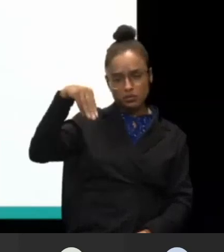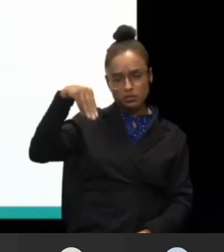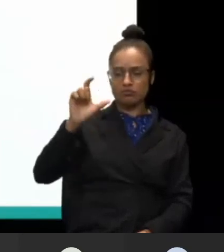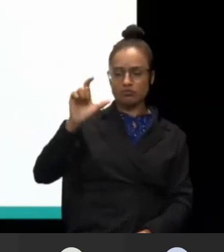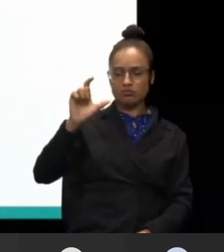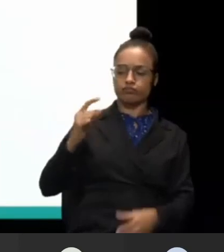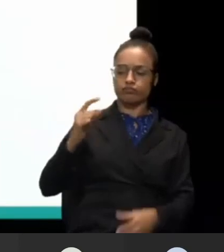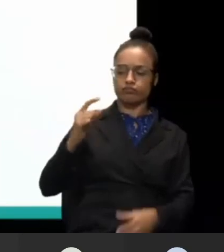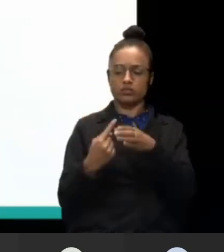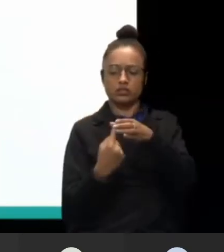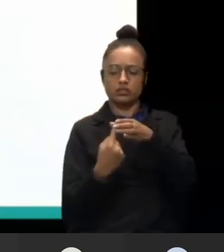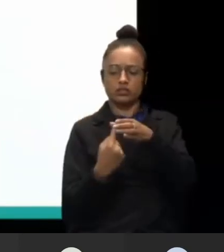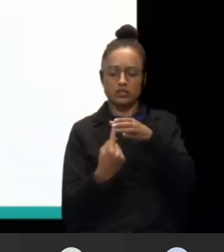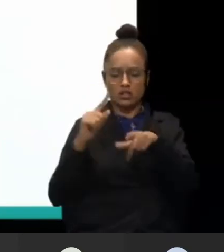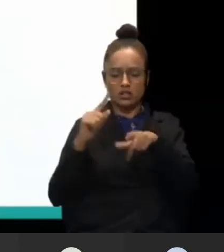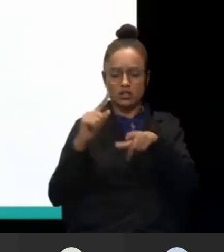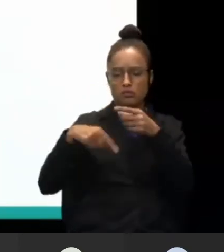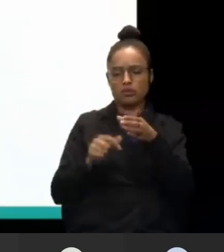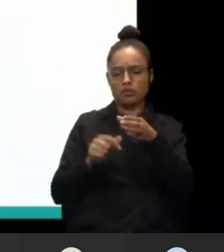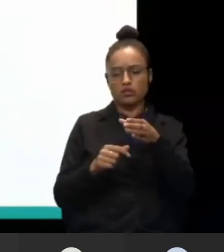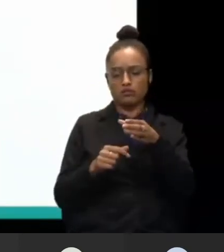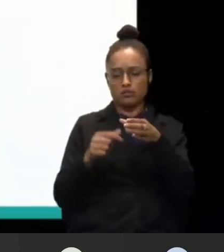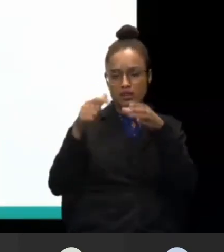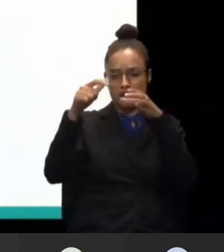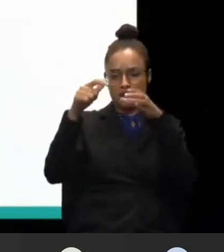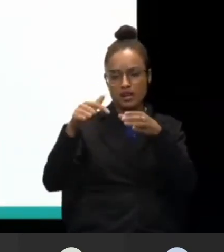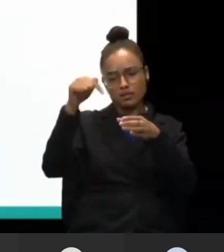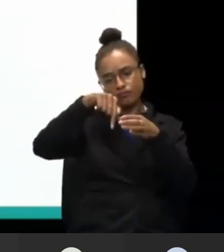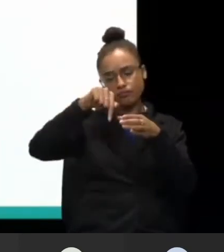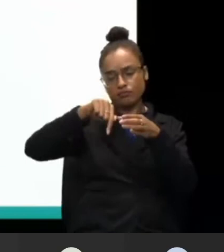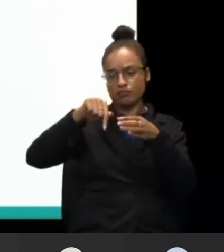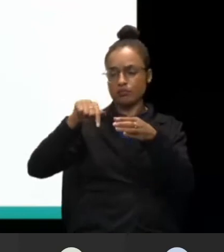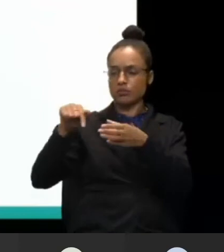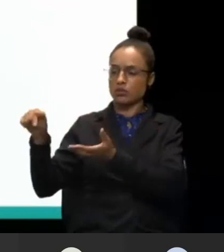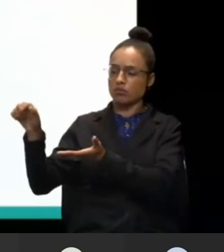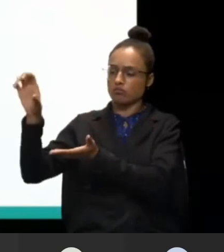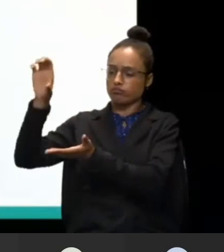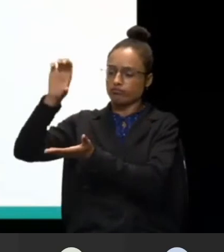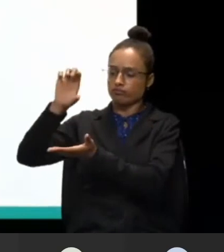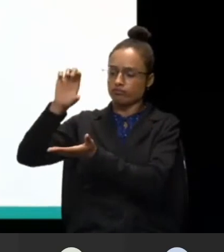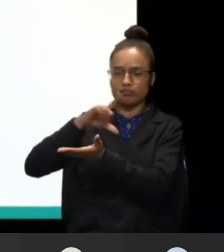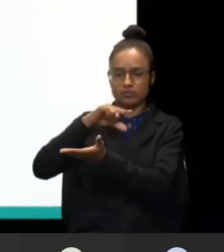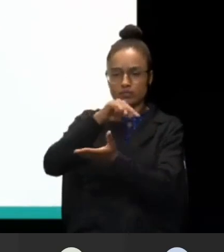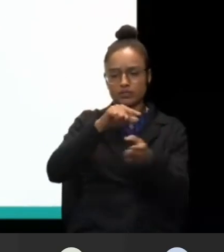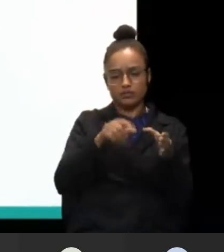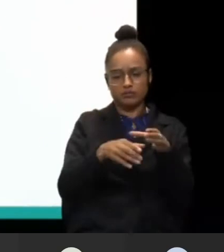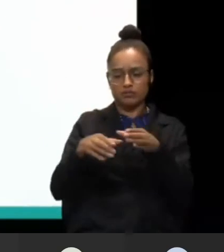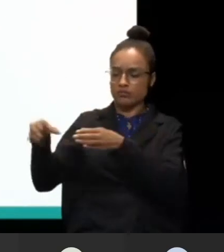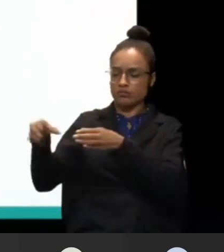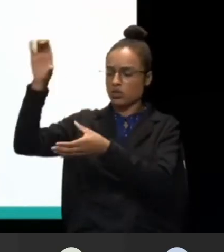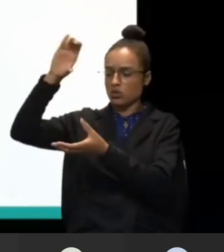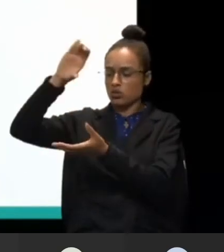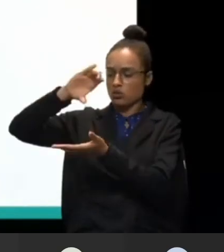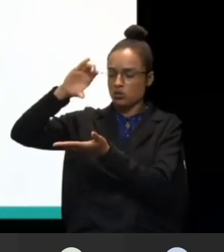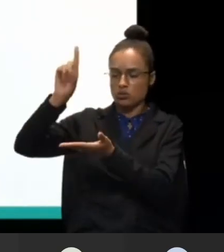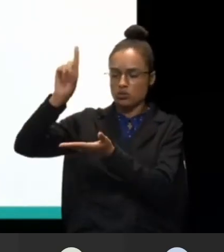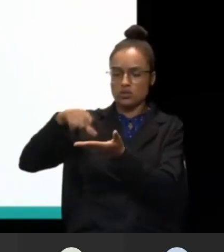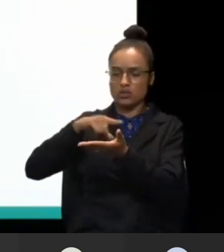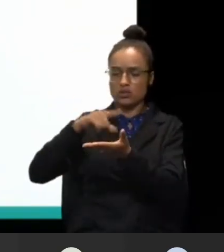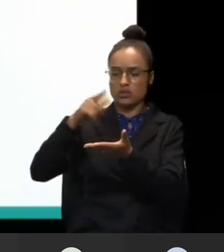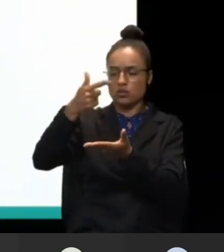transferir para um funil de separação, deixar separar as fases e retirar a